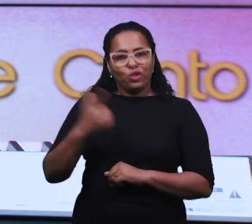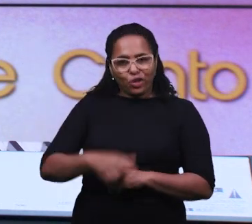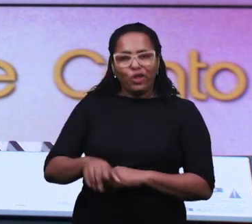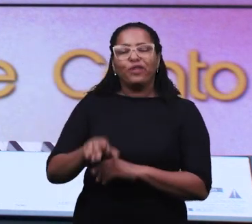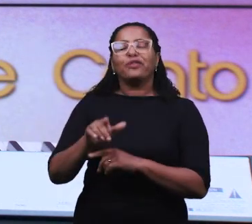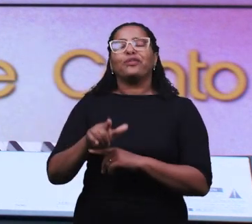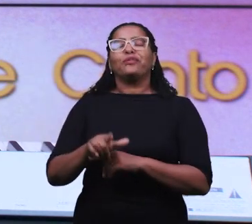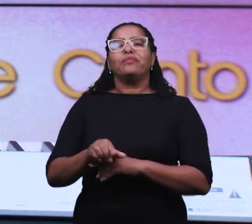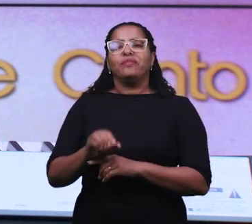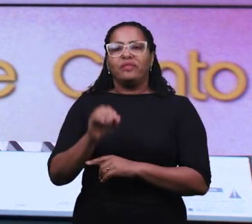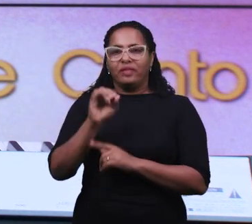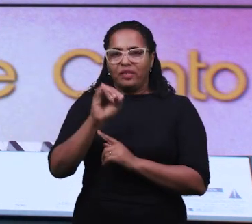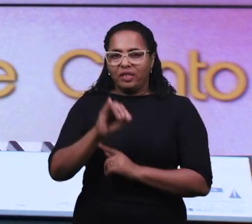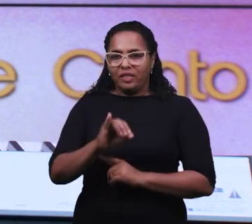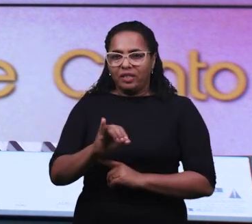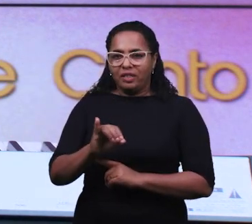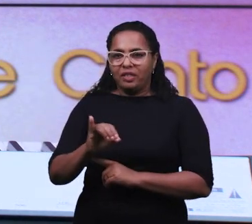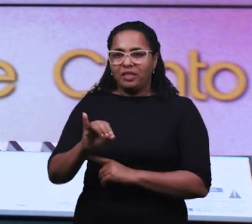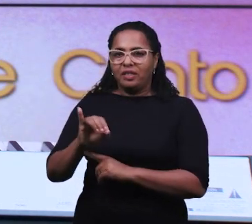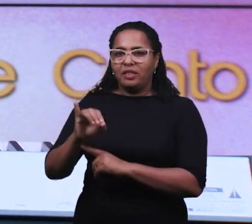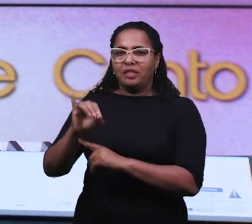Mais um. Inspiramos.